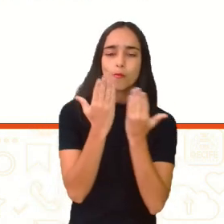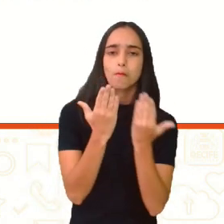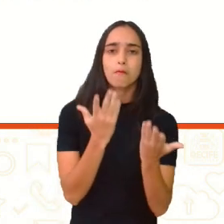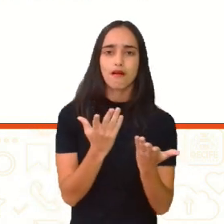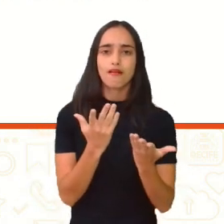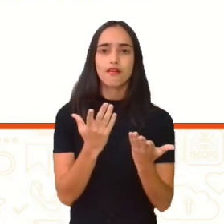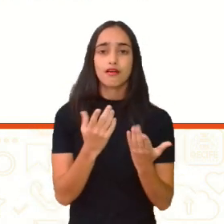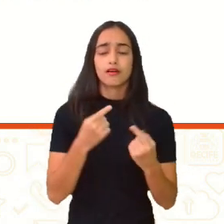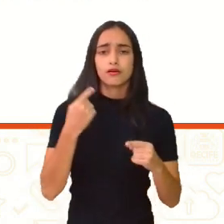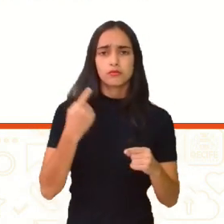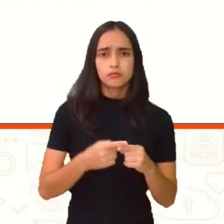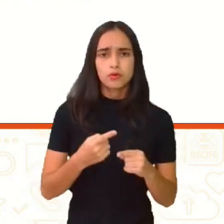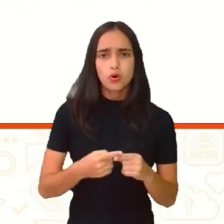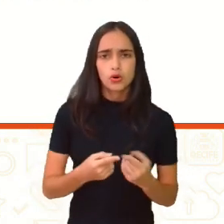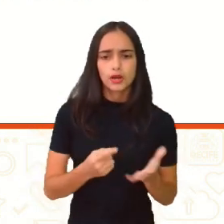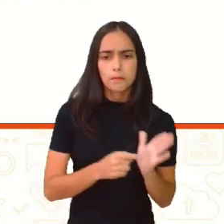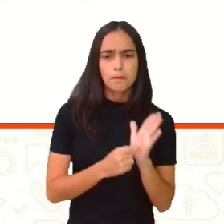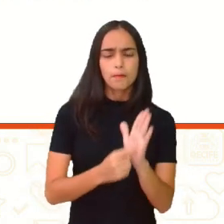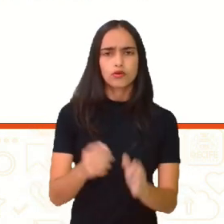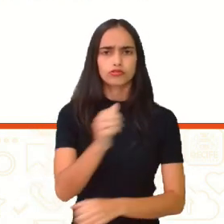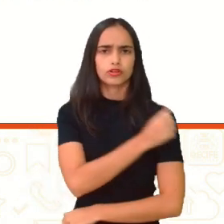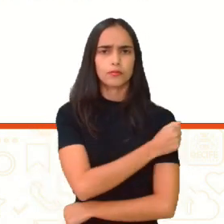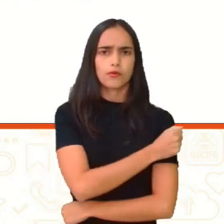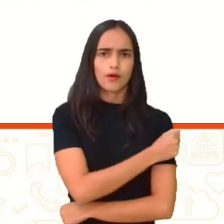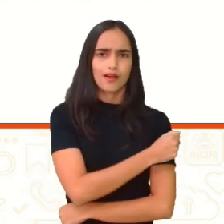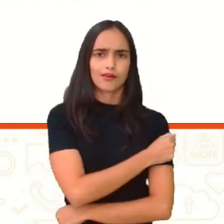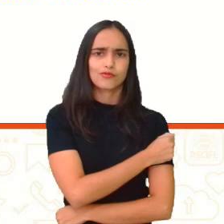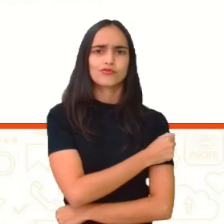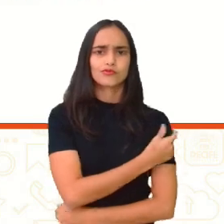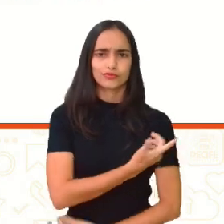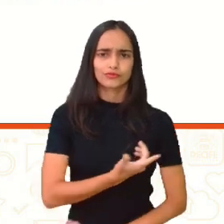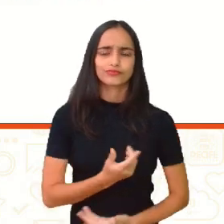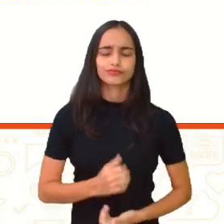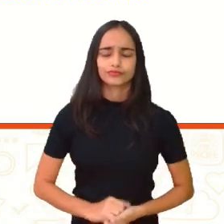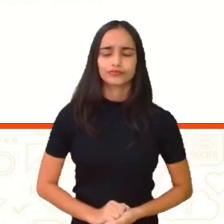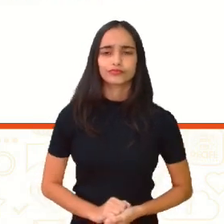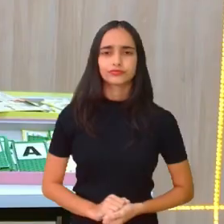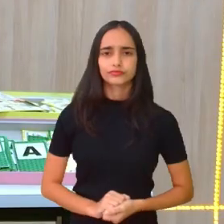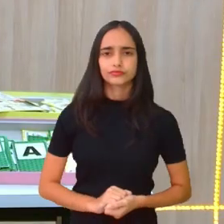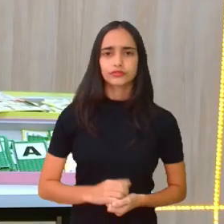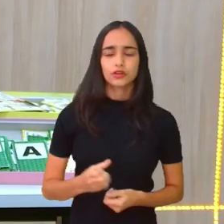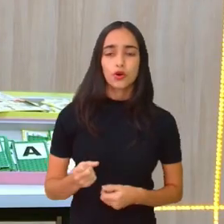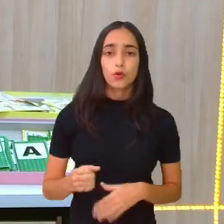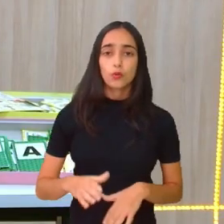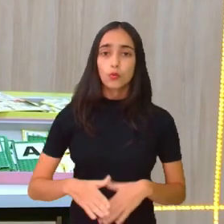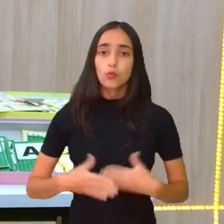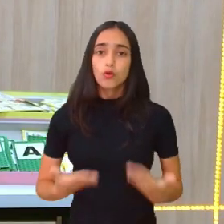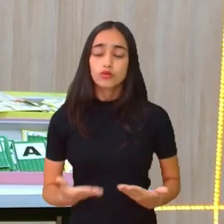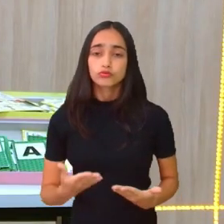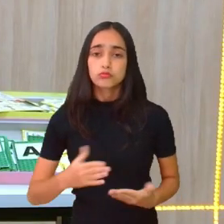e semelhanças. Então, quanto mais palavras a gente apresentar, quanto mais a gente